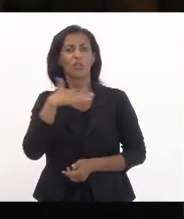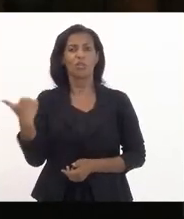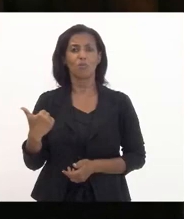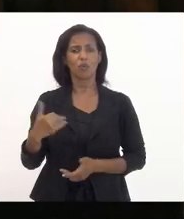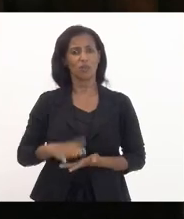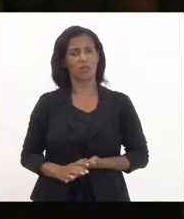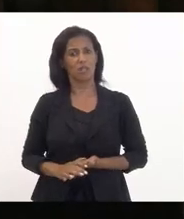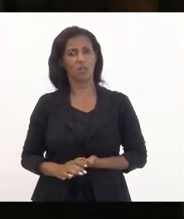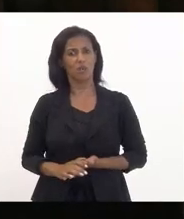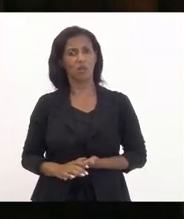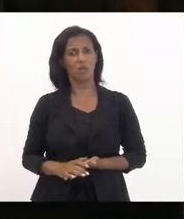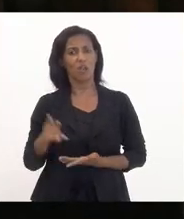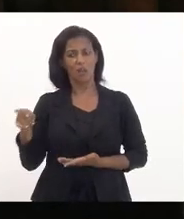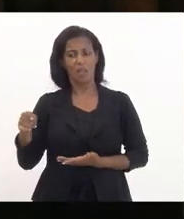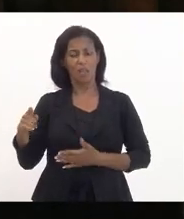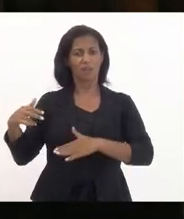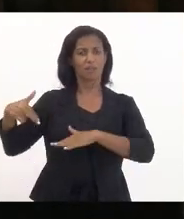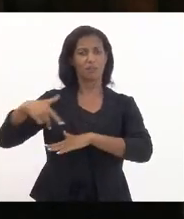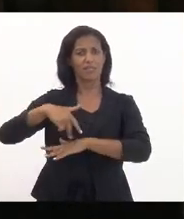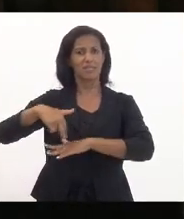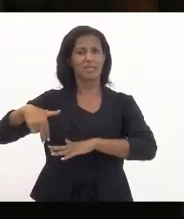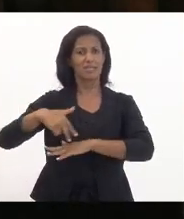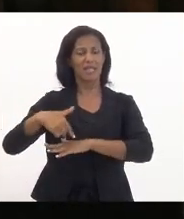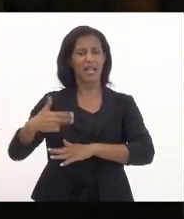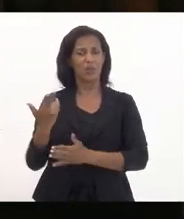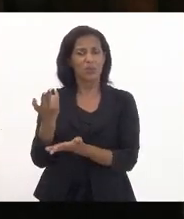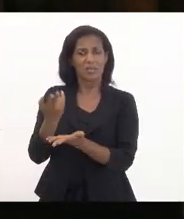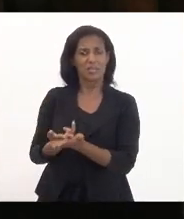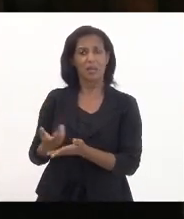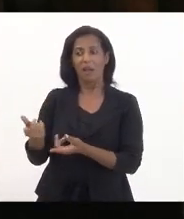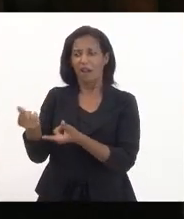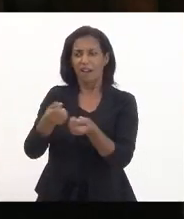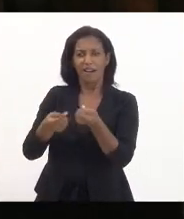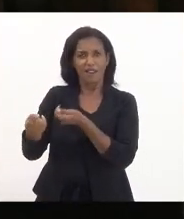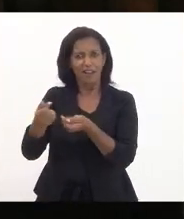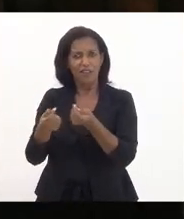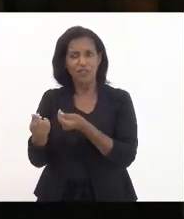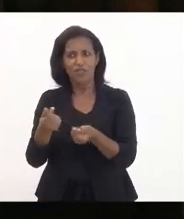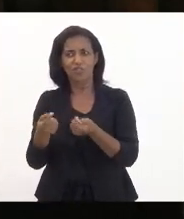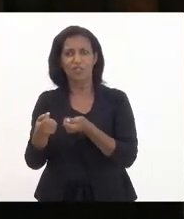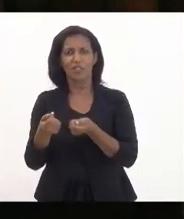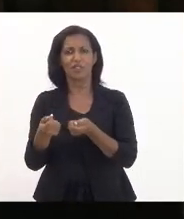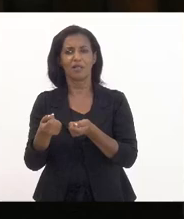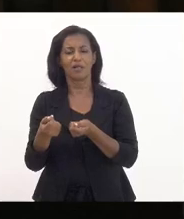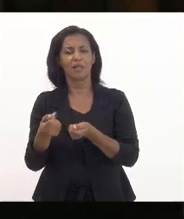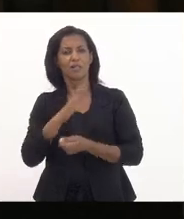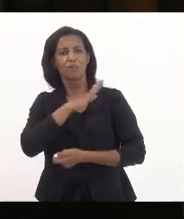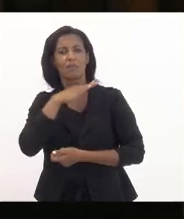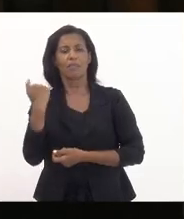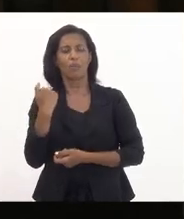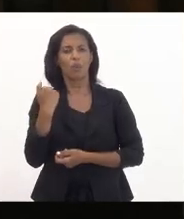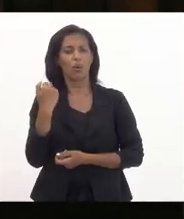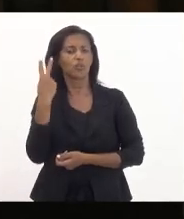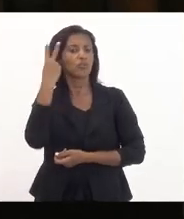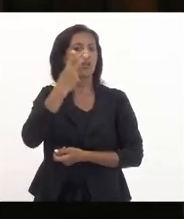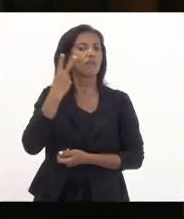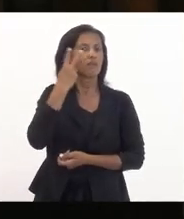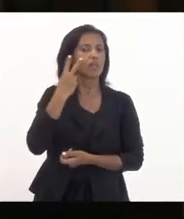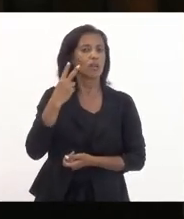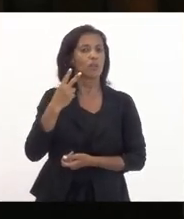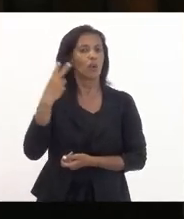em cima do caixão da vereadora Marielle. Ganharam um capilézinho em cima da morte da vereadora